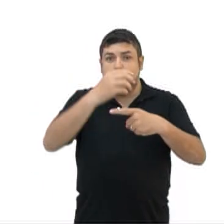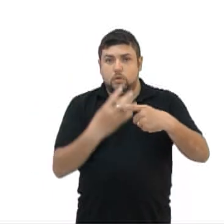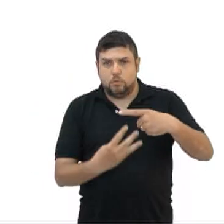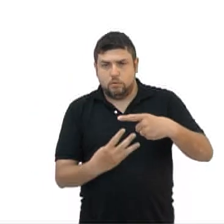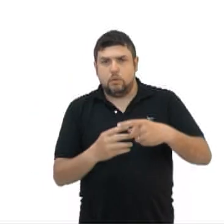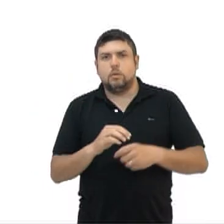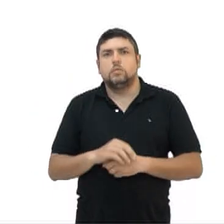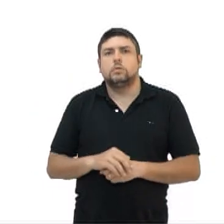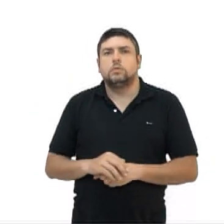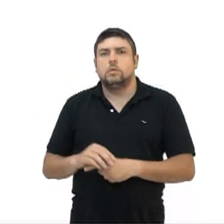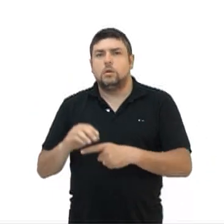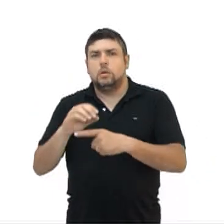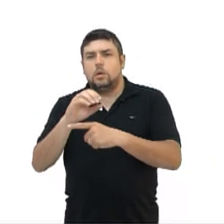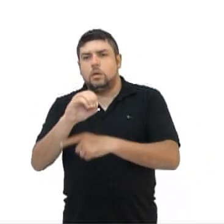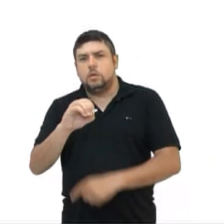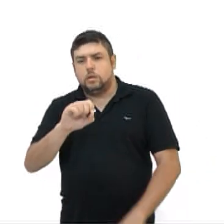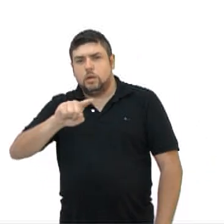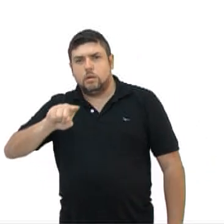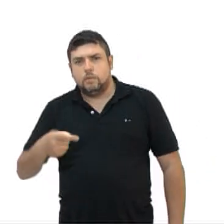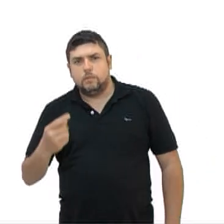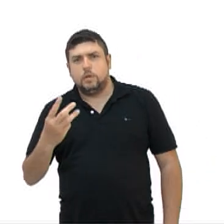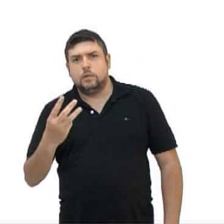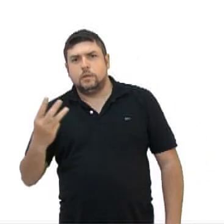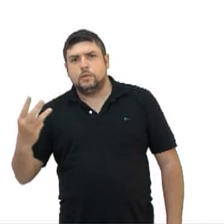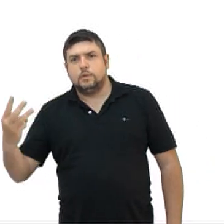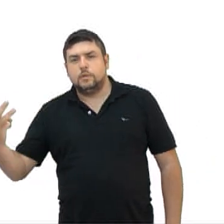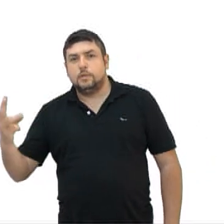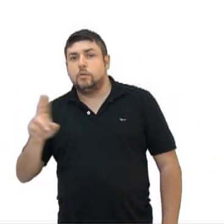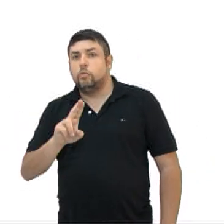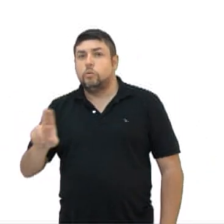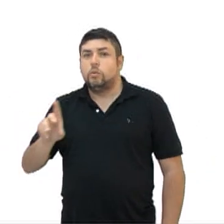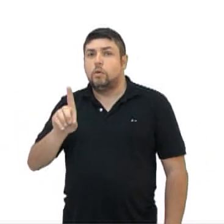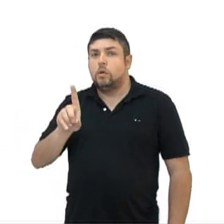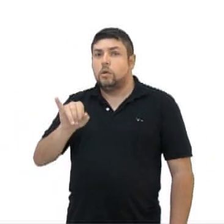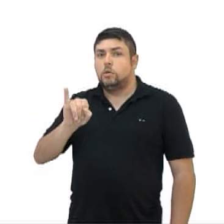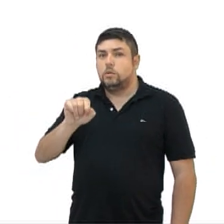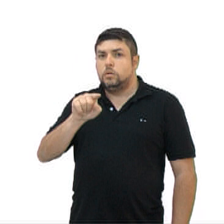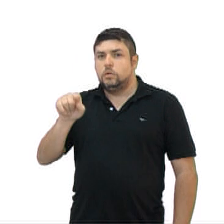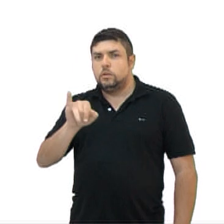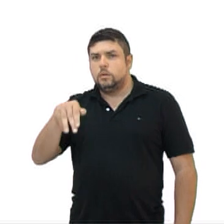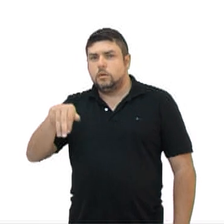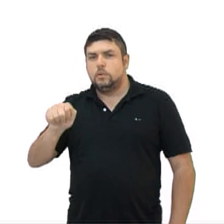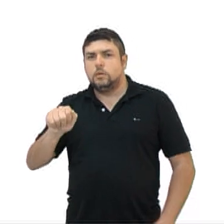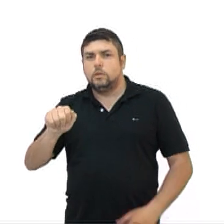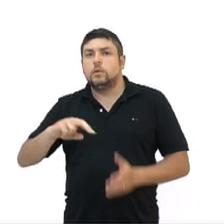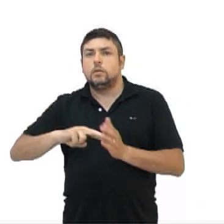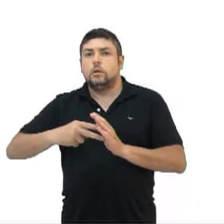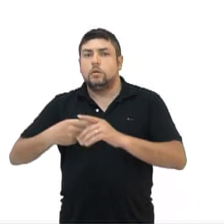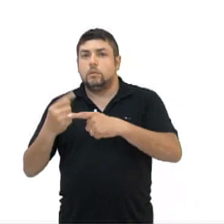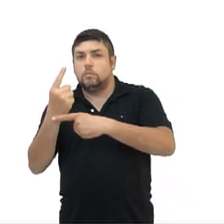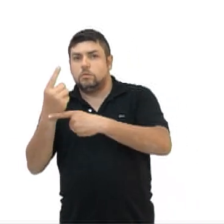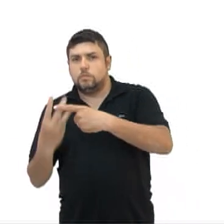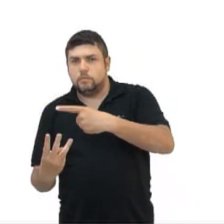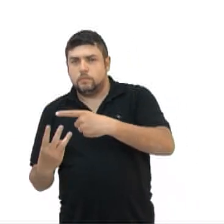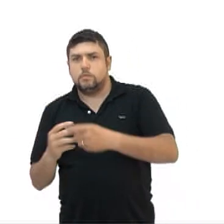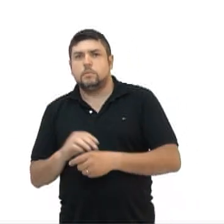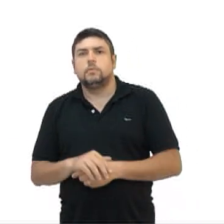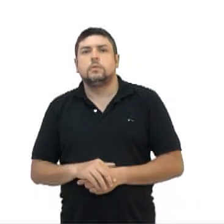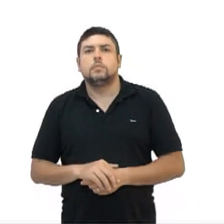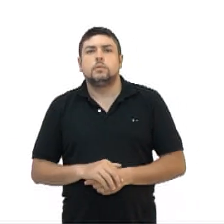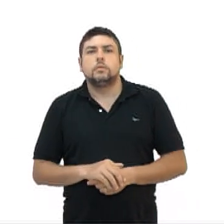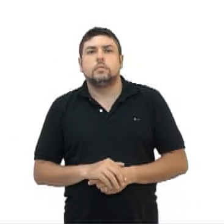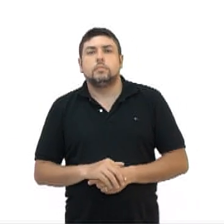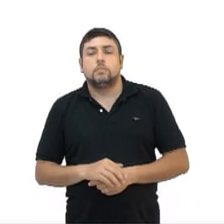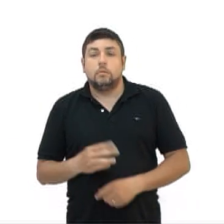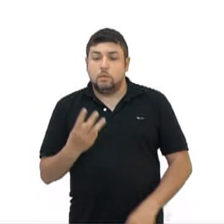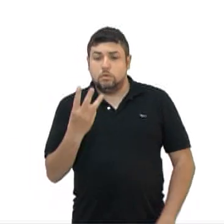o 0,3333, que é uma dízima, que seria 1 sobre 3, ou 1/3, 1/7. O 3 também